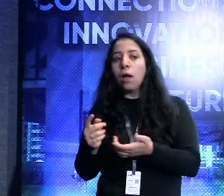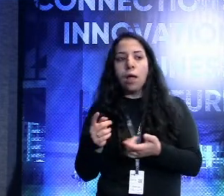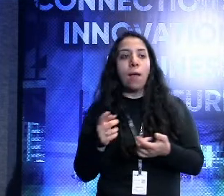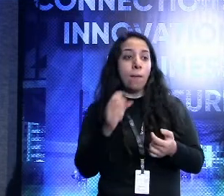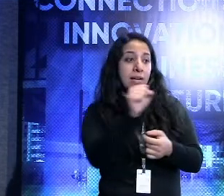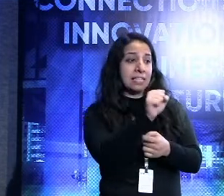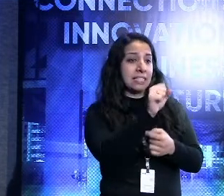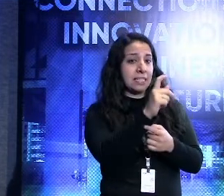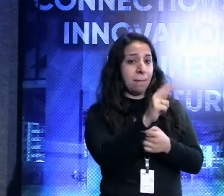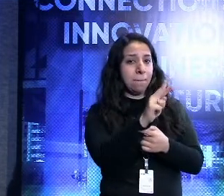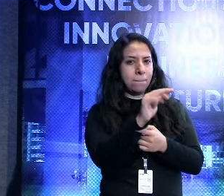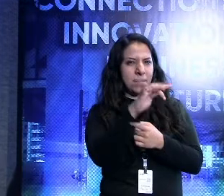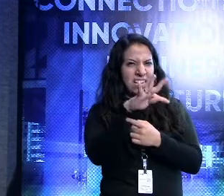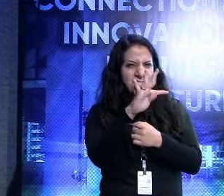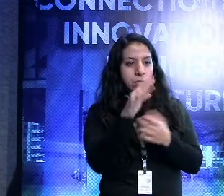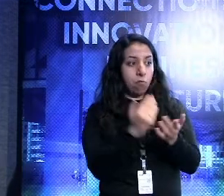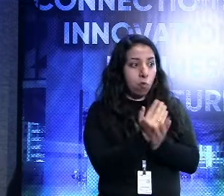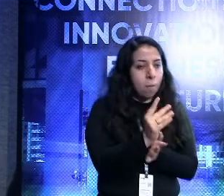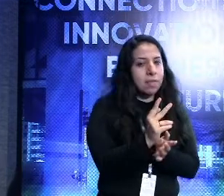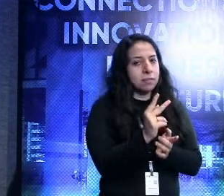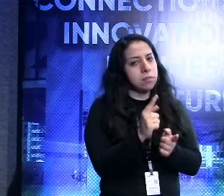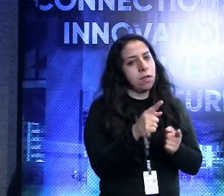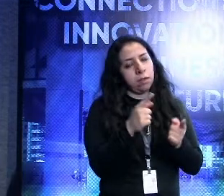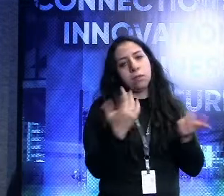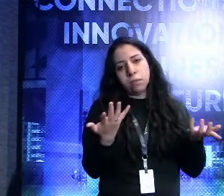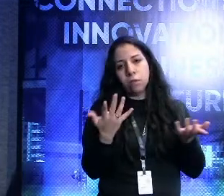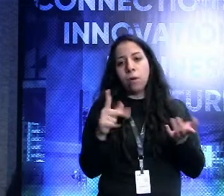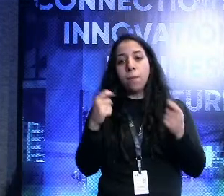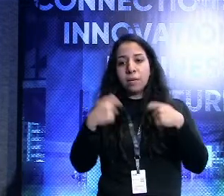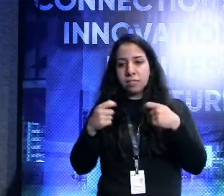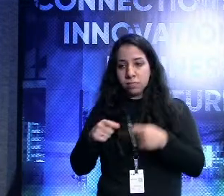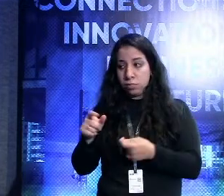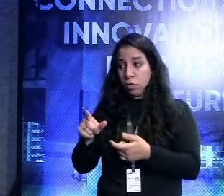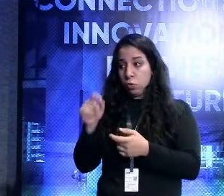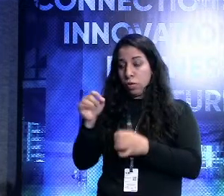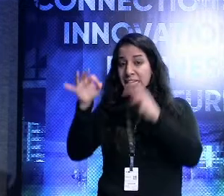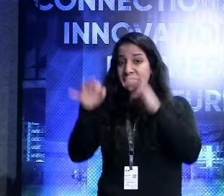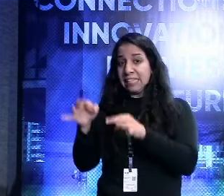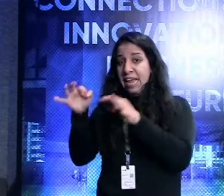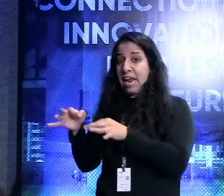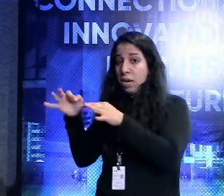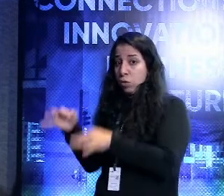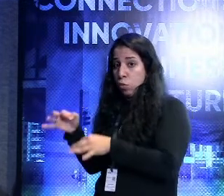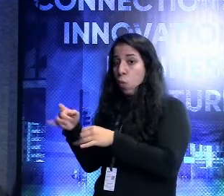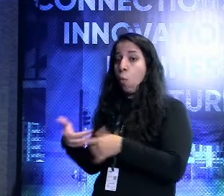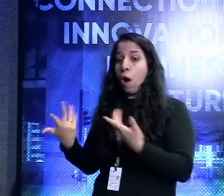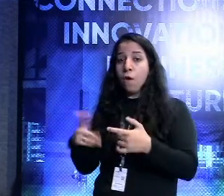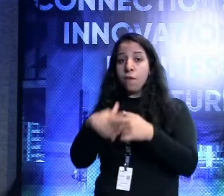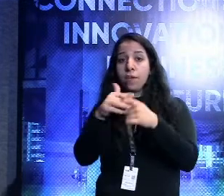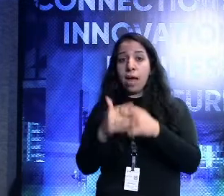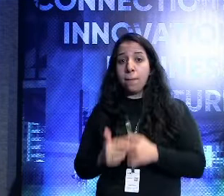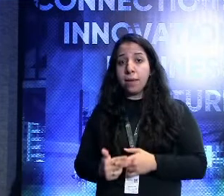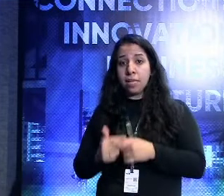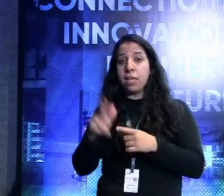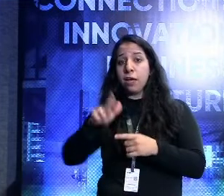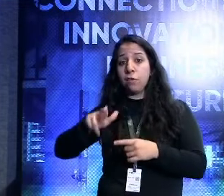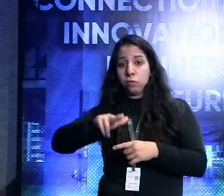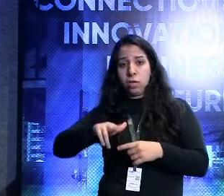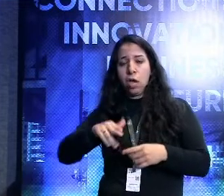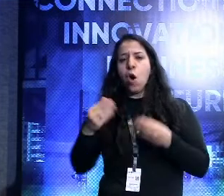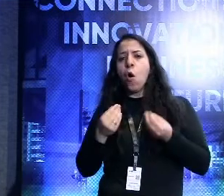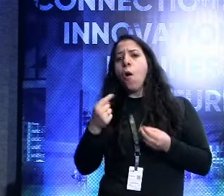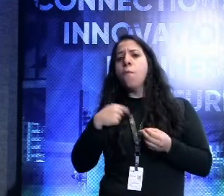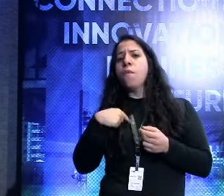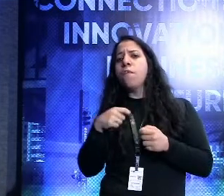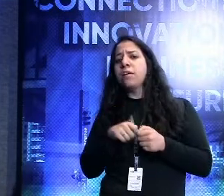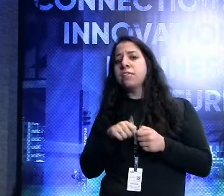bem definido, inclusive, as ferramentas que serão usadas. Como que eu vou fazer isso? Por que eu vou fazer isso?